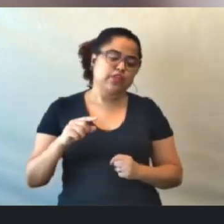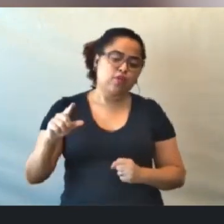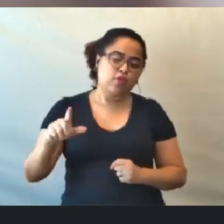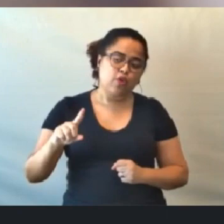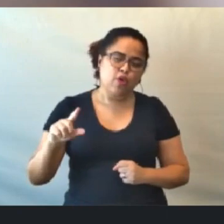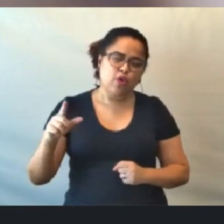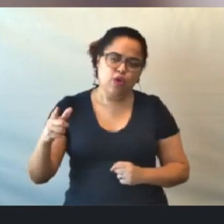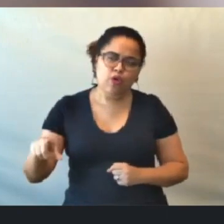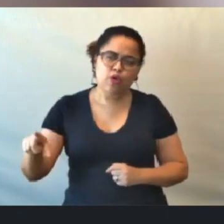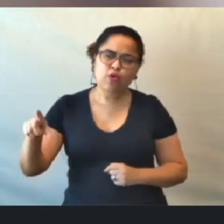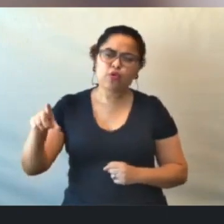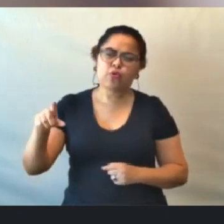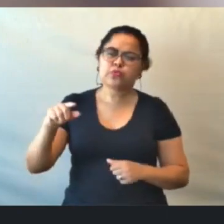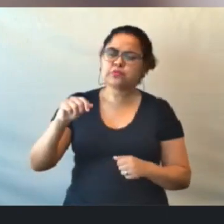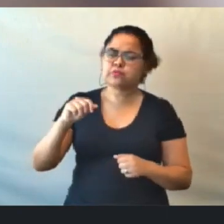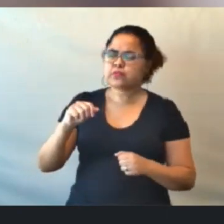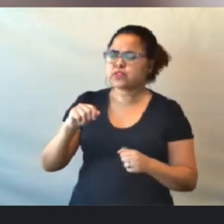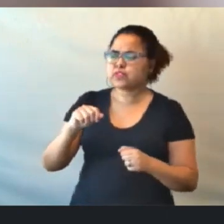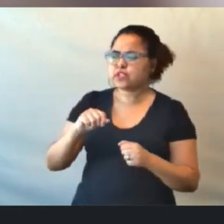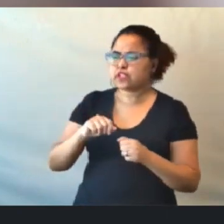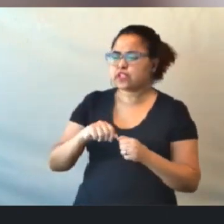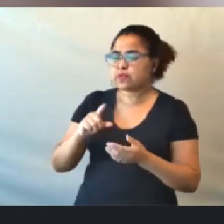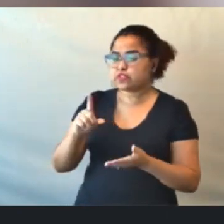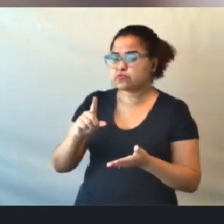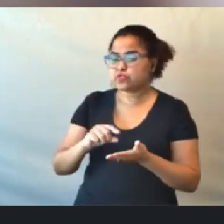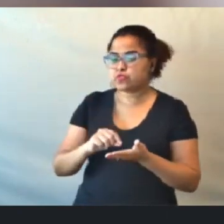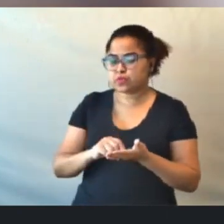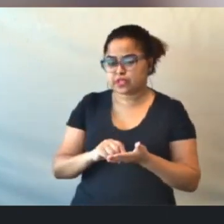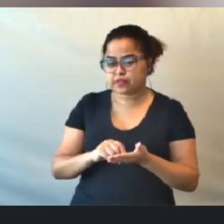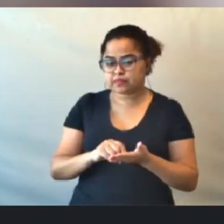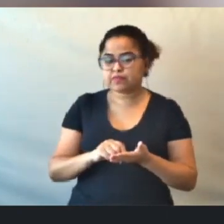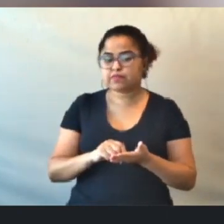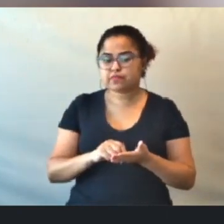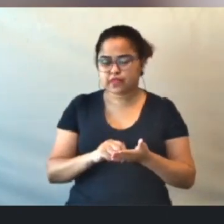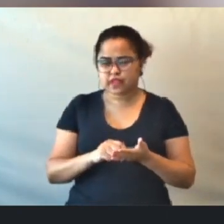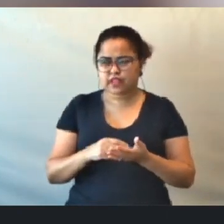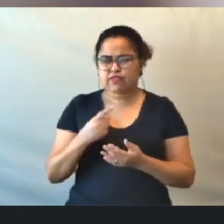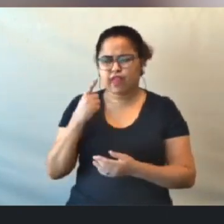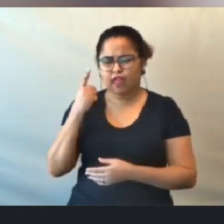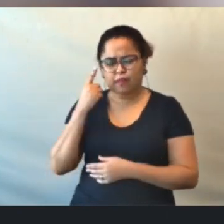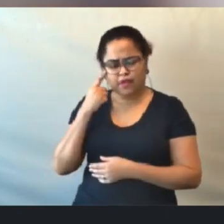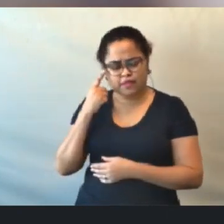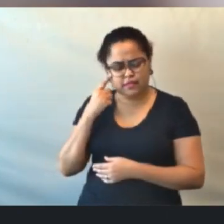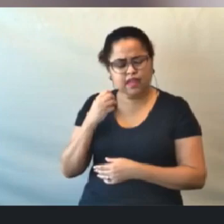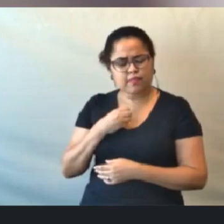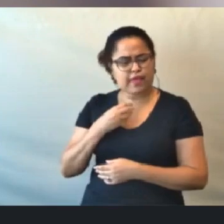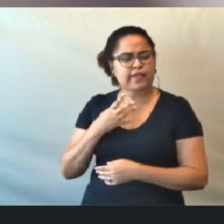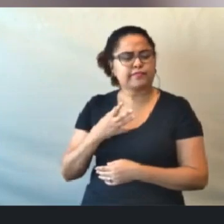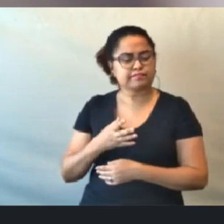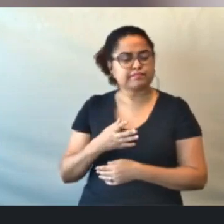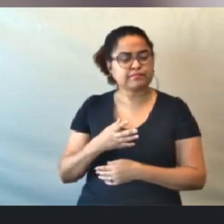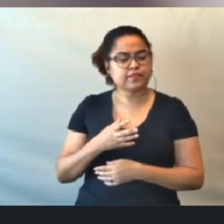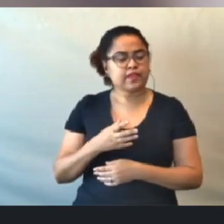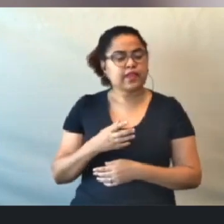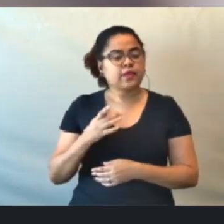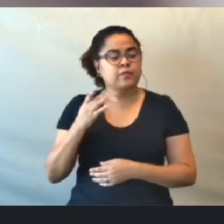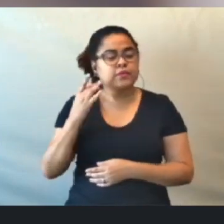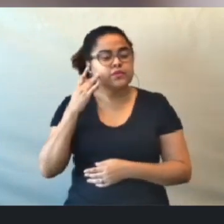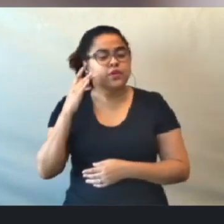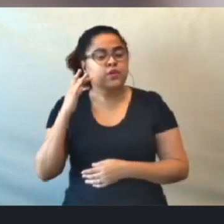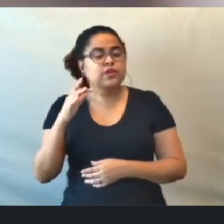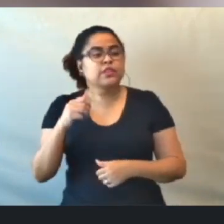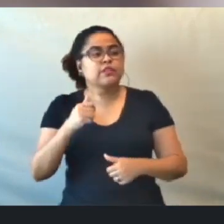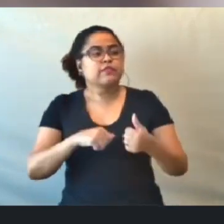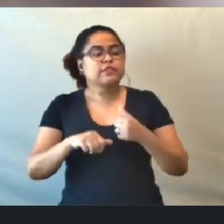produto possa ser diminuída, tem que ser levado em consideração. Mas eu acho que tem que ser feita uma análise desse produto num conjunto de